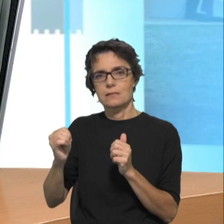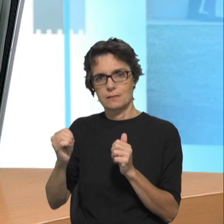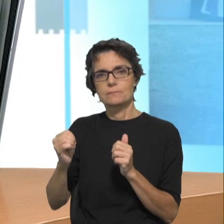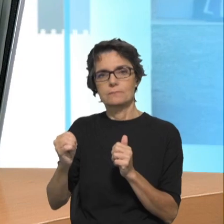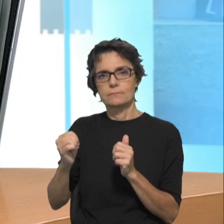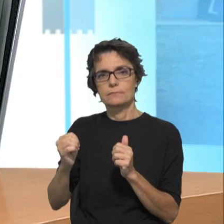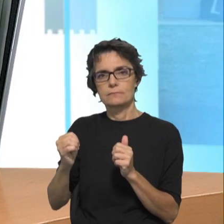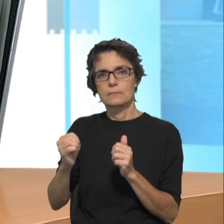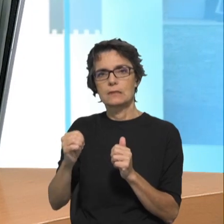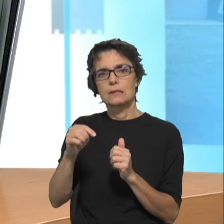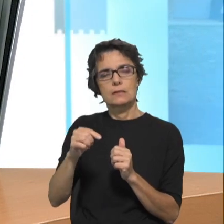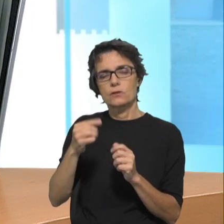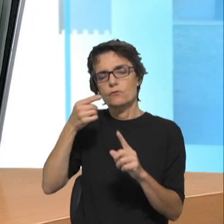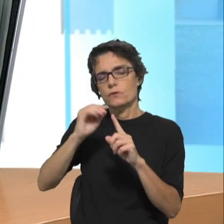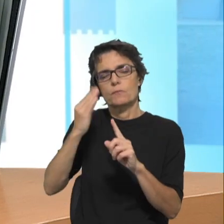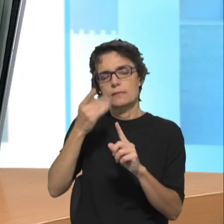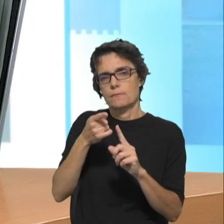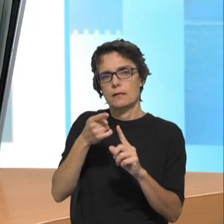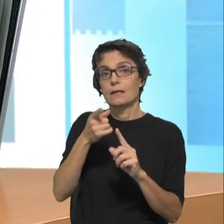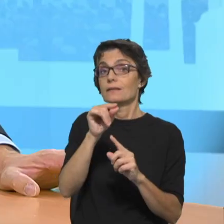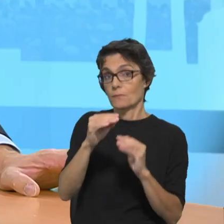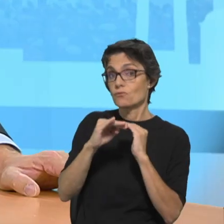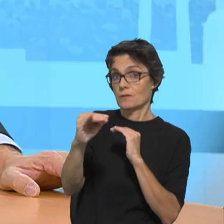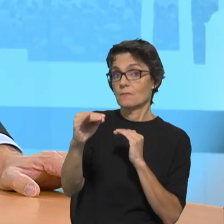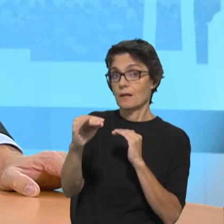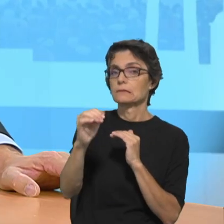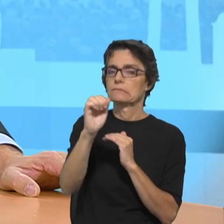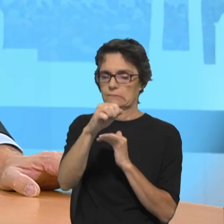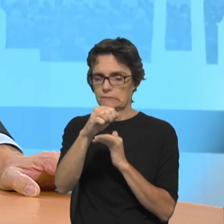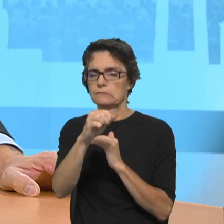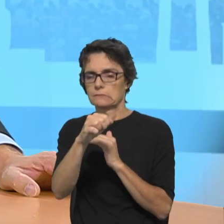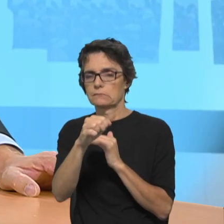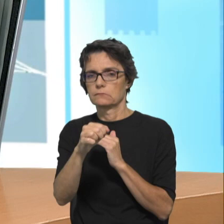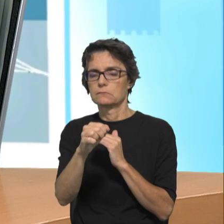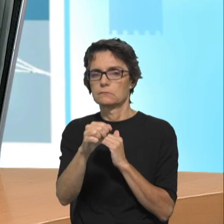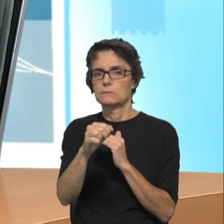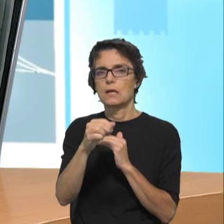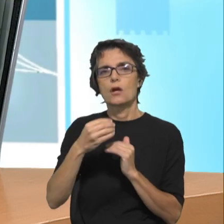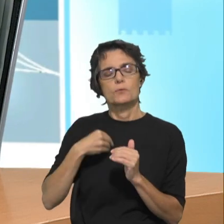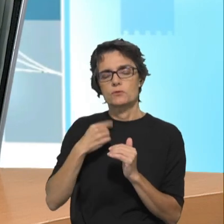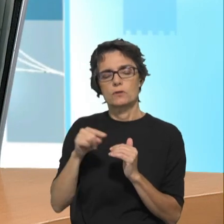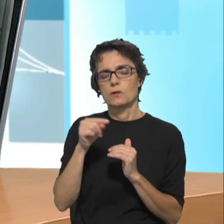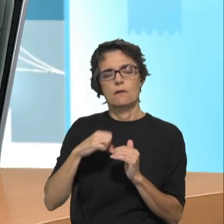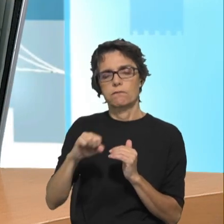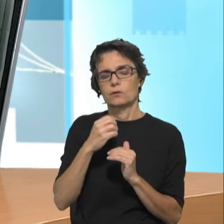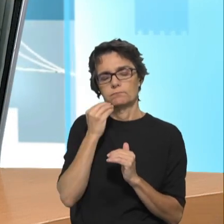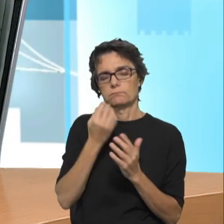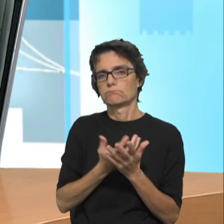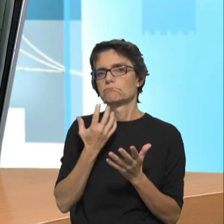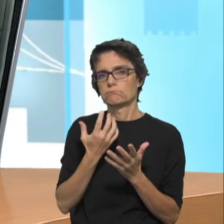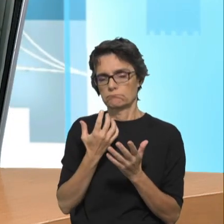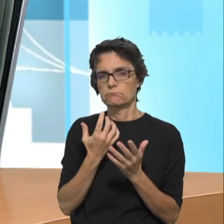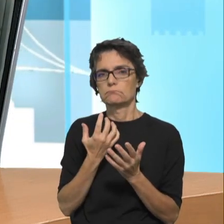objetivo pragmático, Tendo em conta a sustentabilidade, sobretudo? Exatamente. É uma preocupação e eu creio que é essa